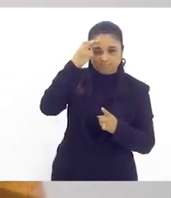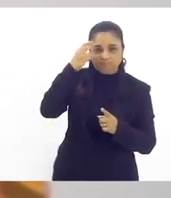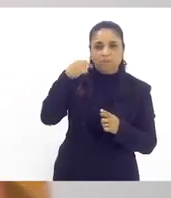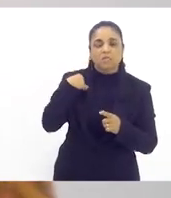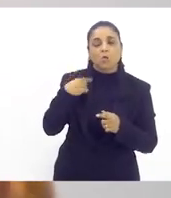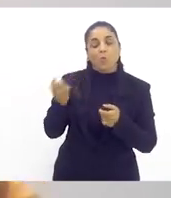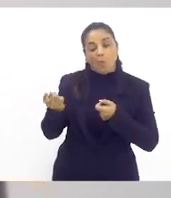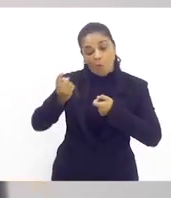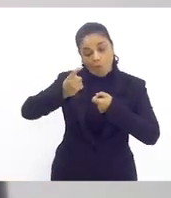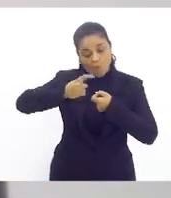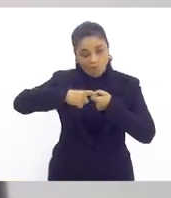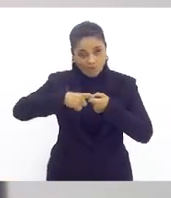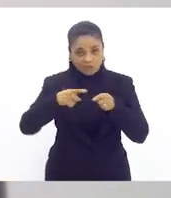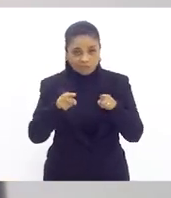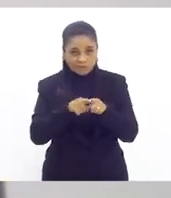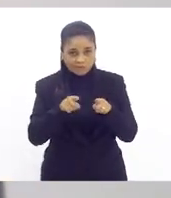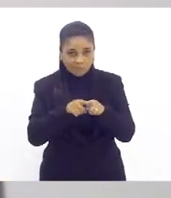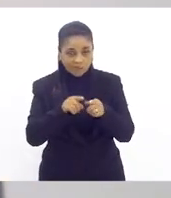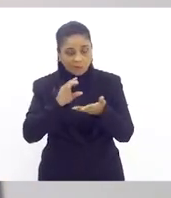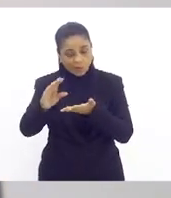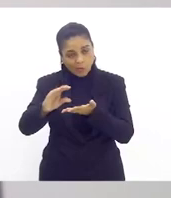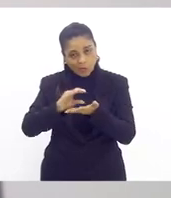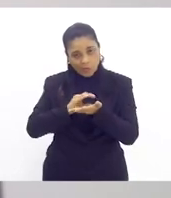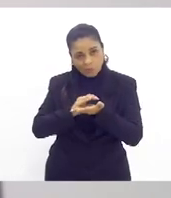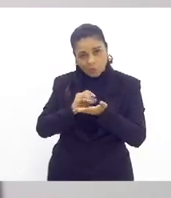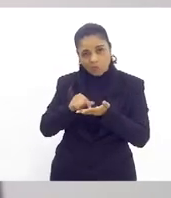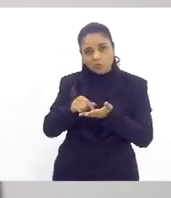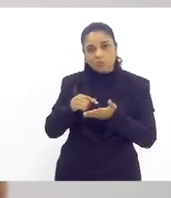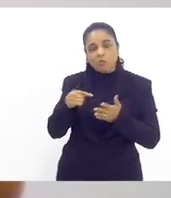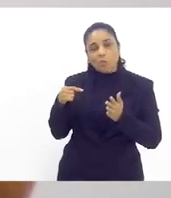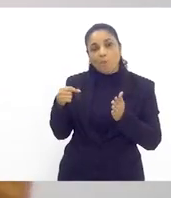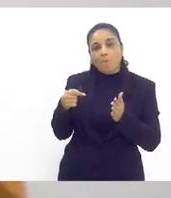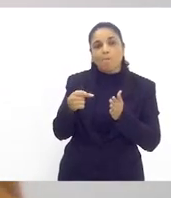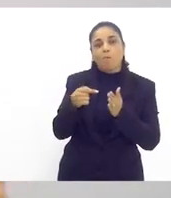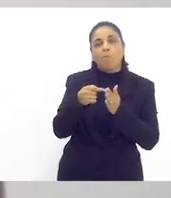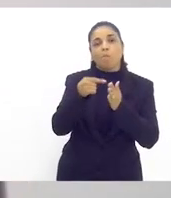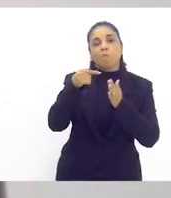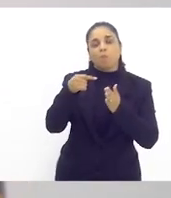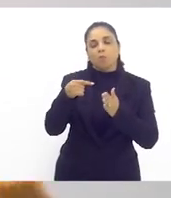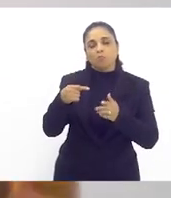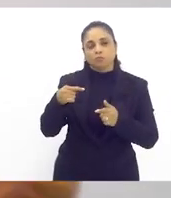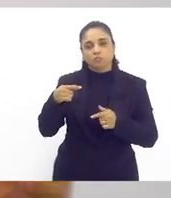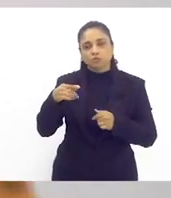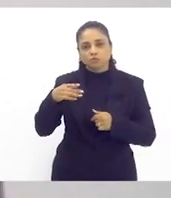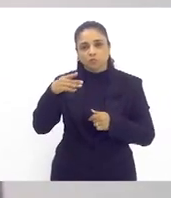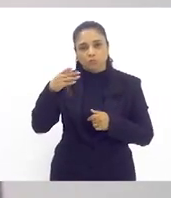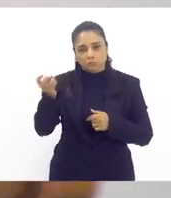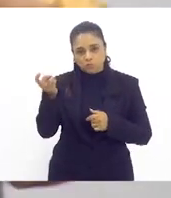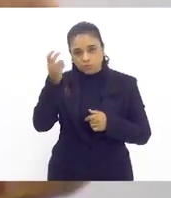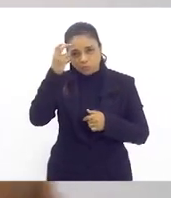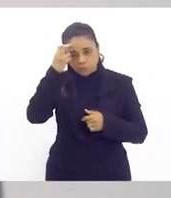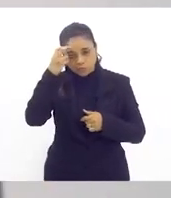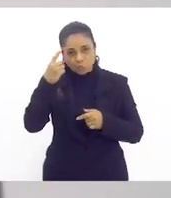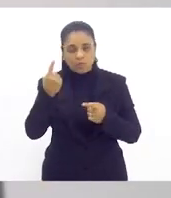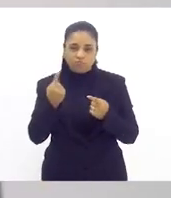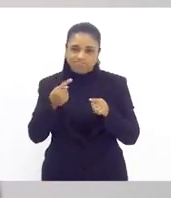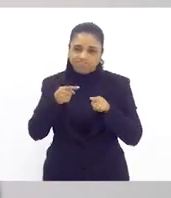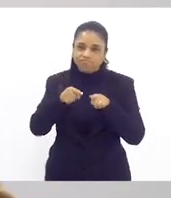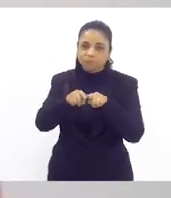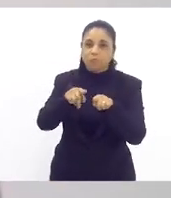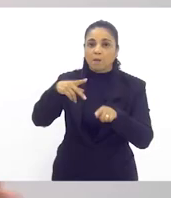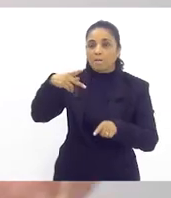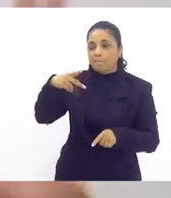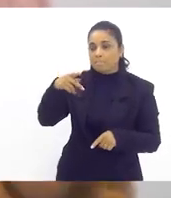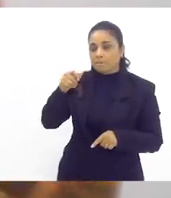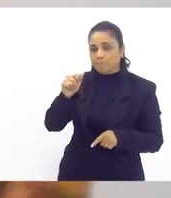para usar que é o convênio do recurso do ponto de cultura a gente também tem um convênio com recurso em conta que é o padec